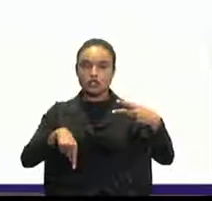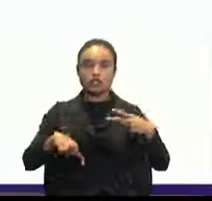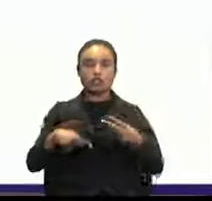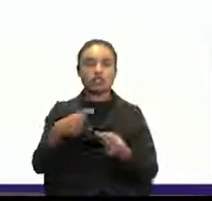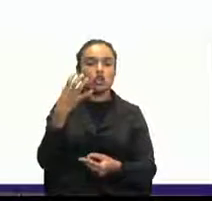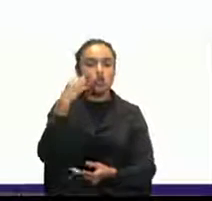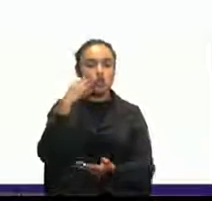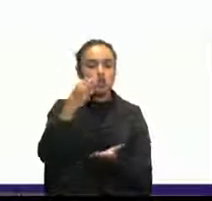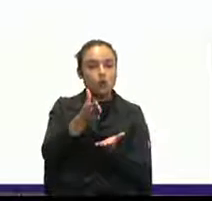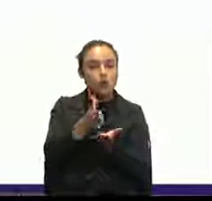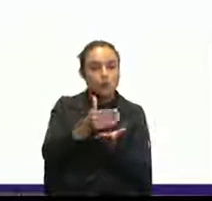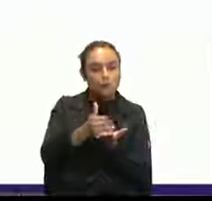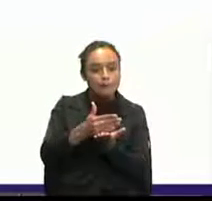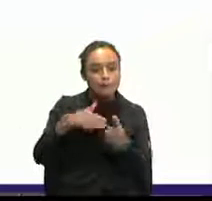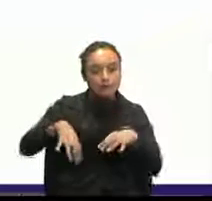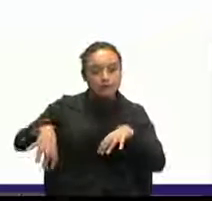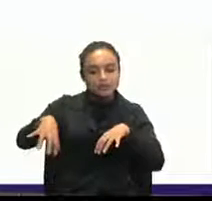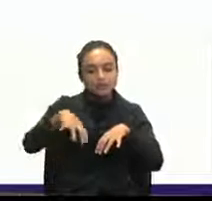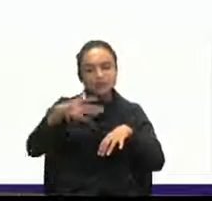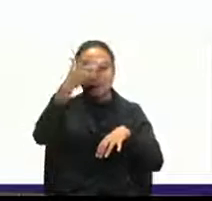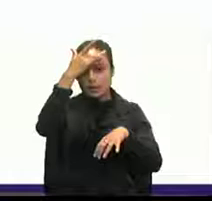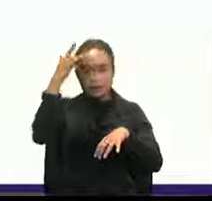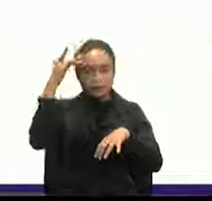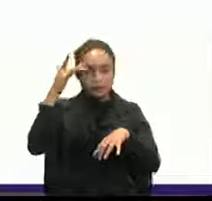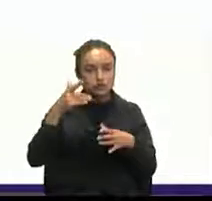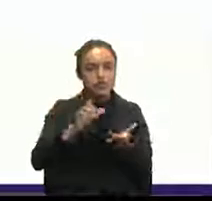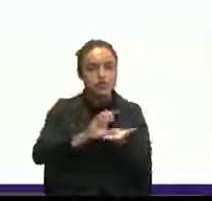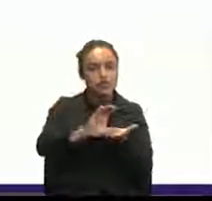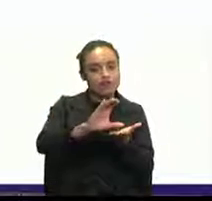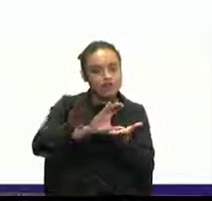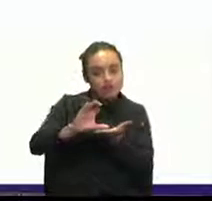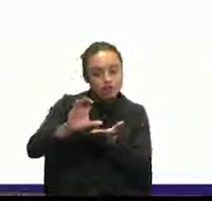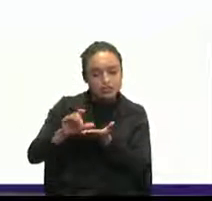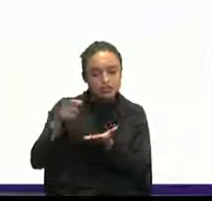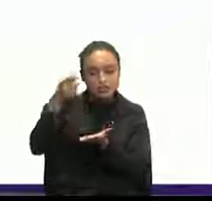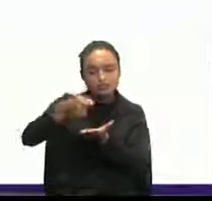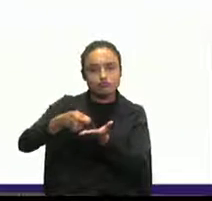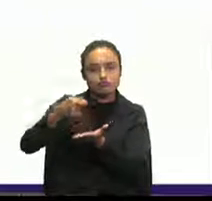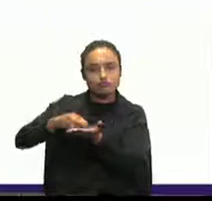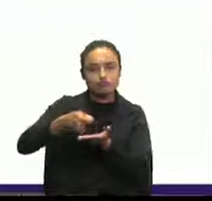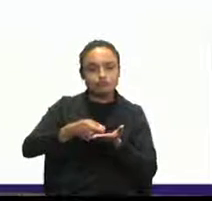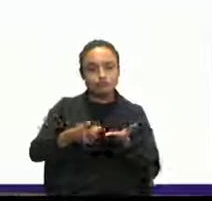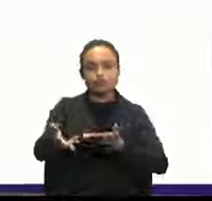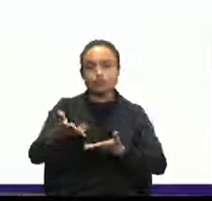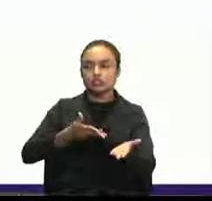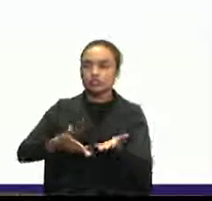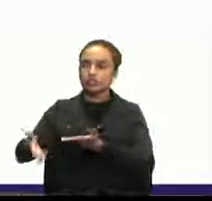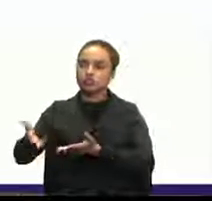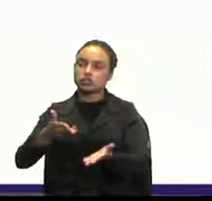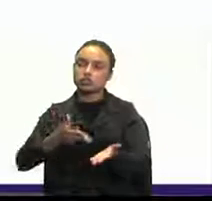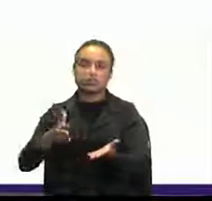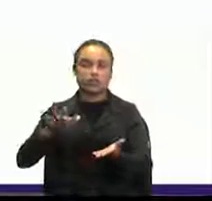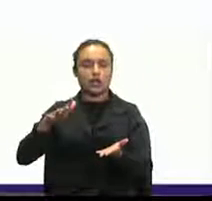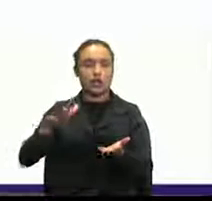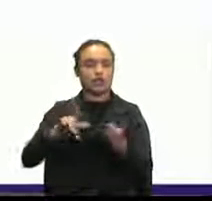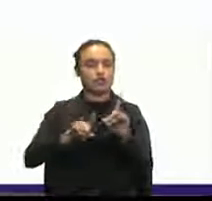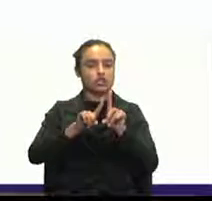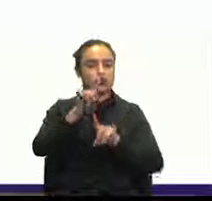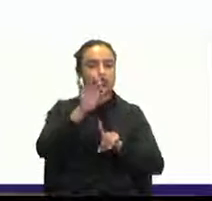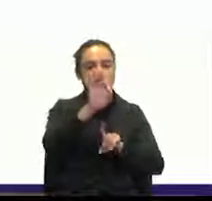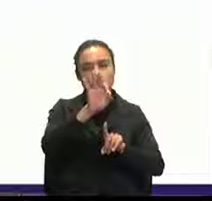e segundo a lei as empresas poderão propor em seu estatuto um pagamento de dividir de vida no mínimo aos